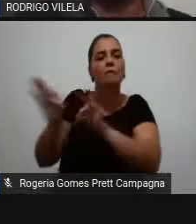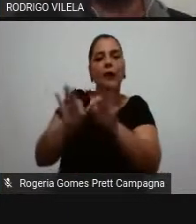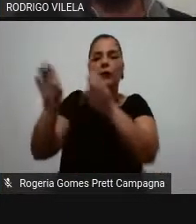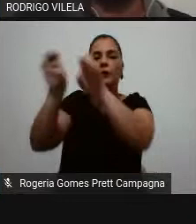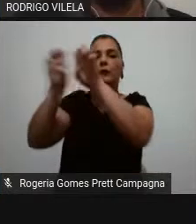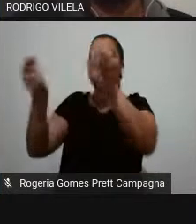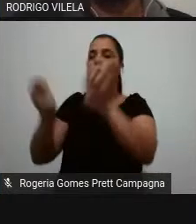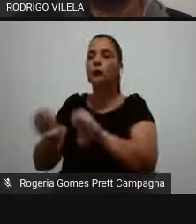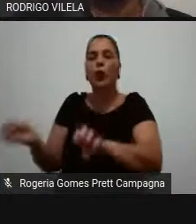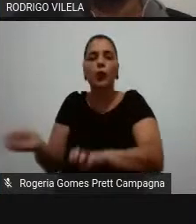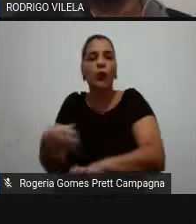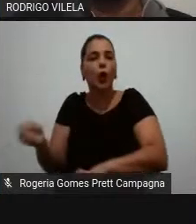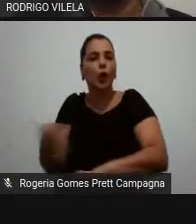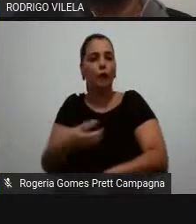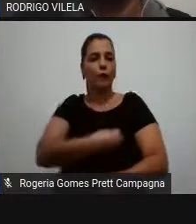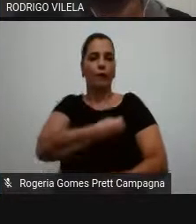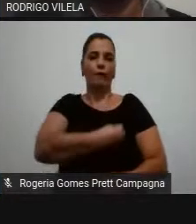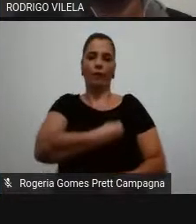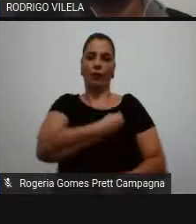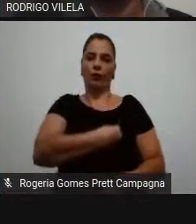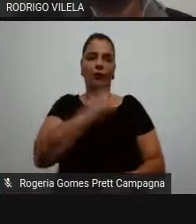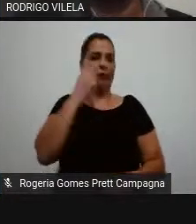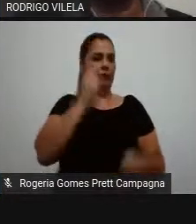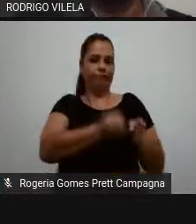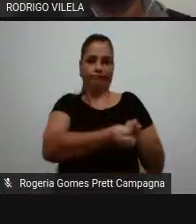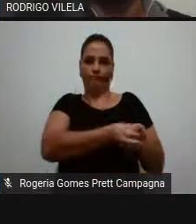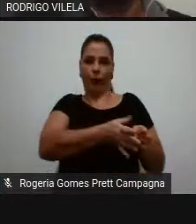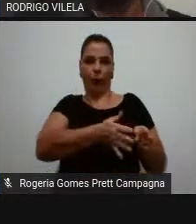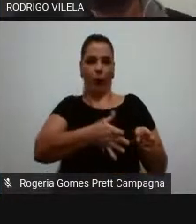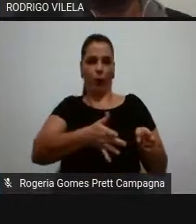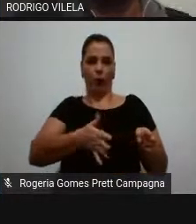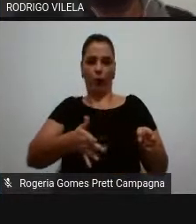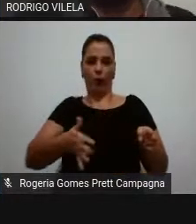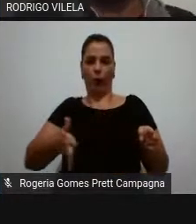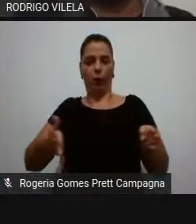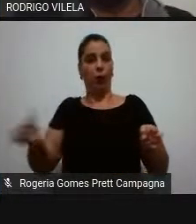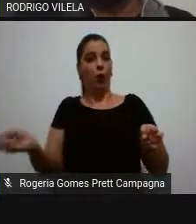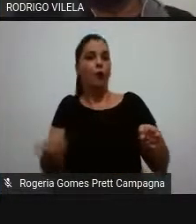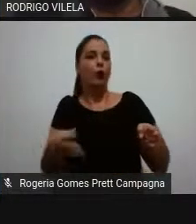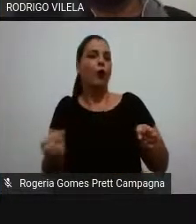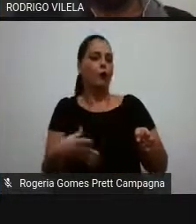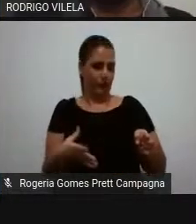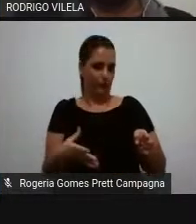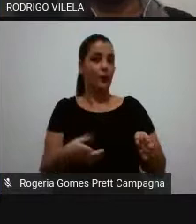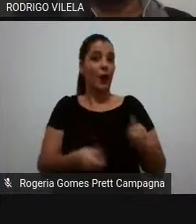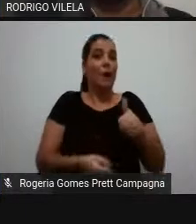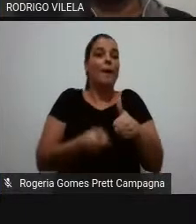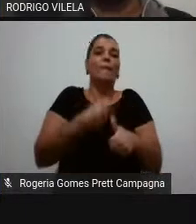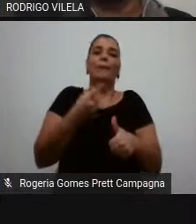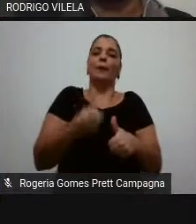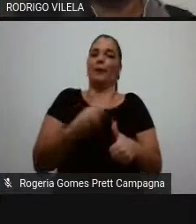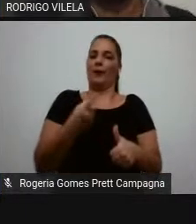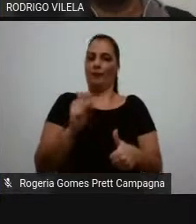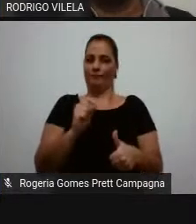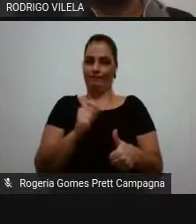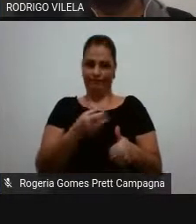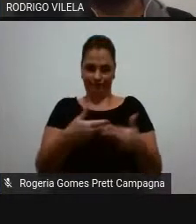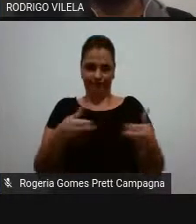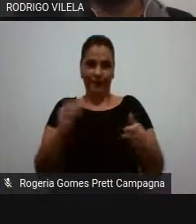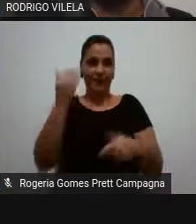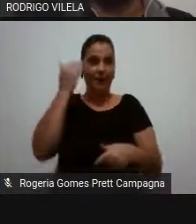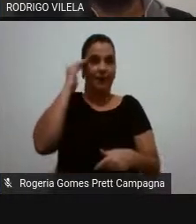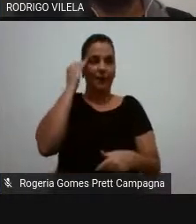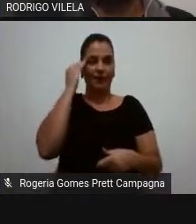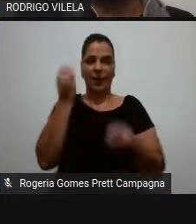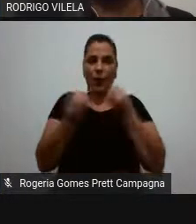de vida. Não é só uma rotina de estudo, mas uma rotina de vida. E aí, esse foi o primeiro passo para que a gente pudesse entender